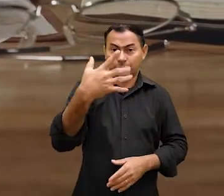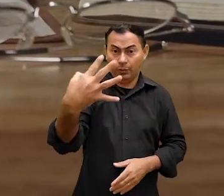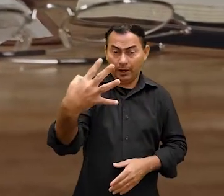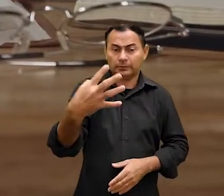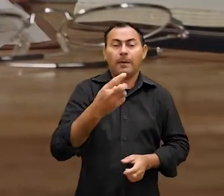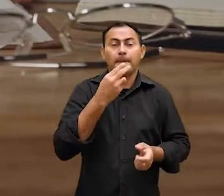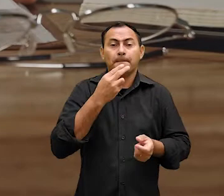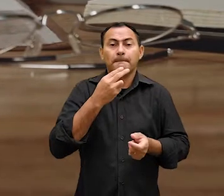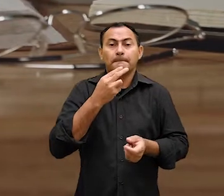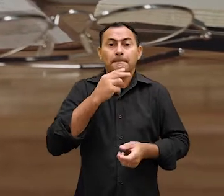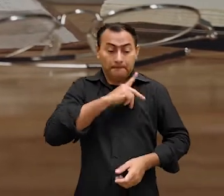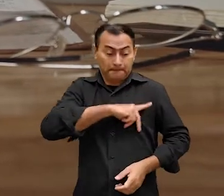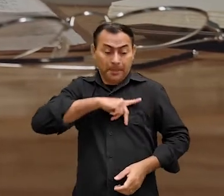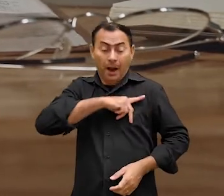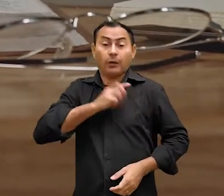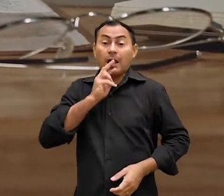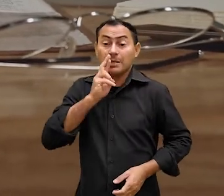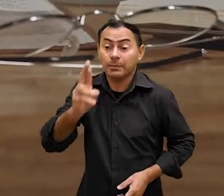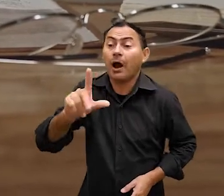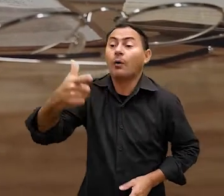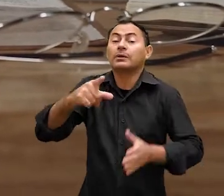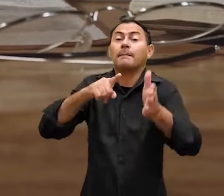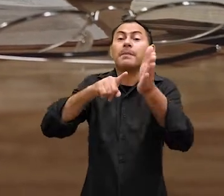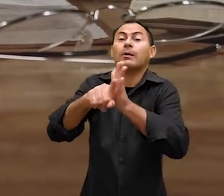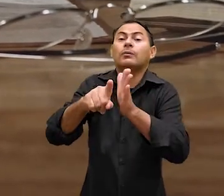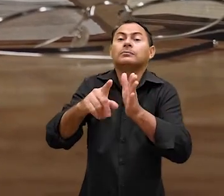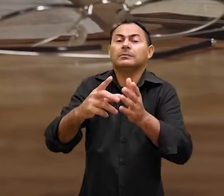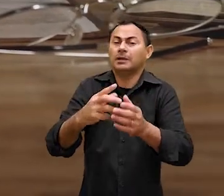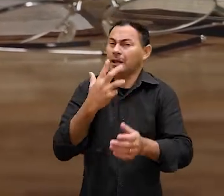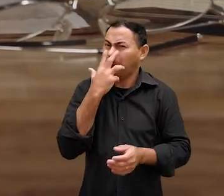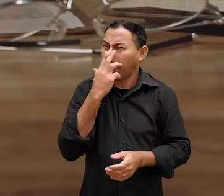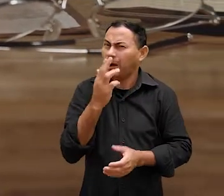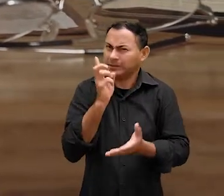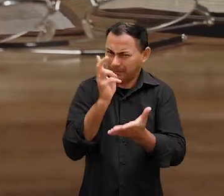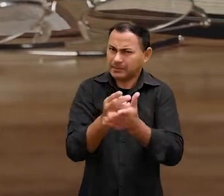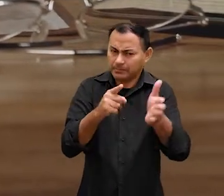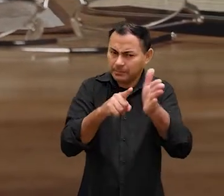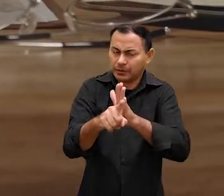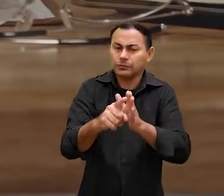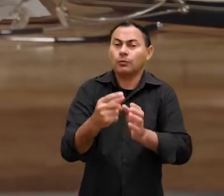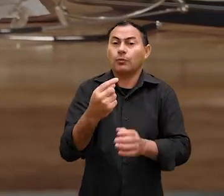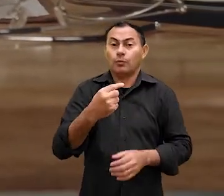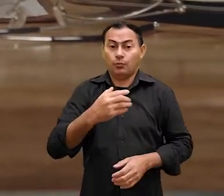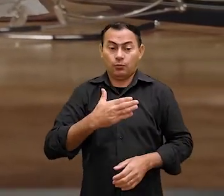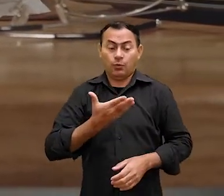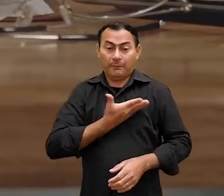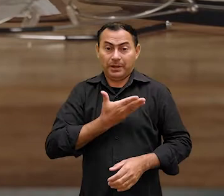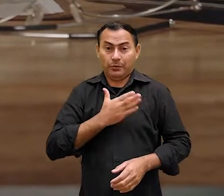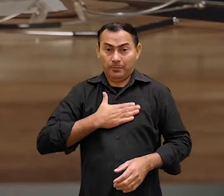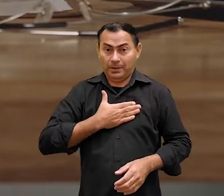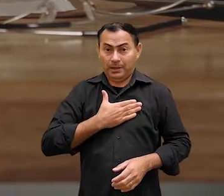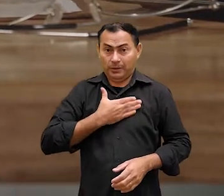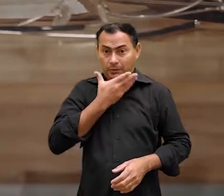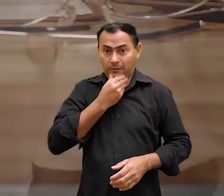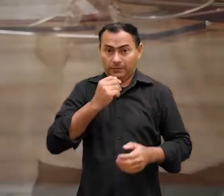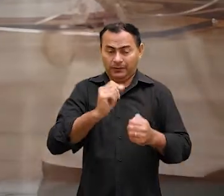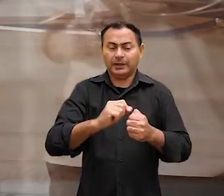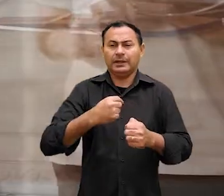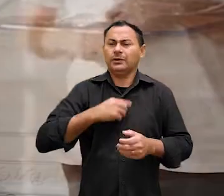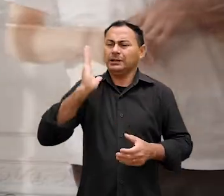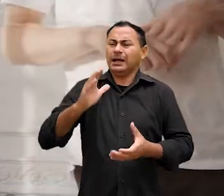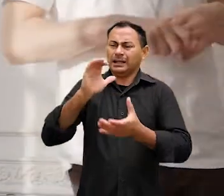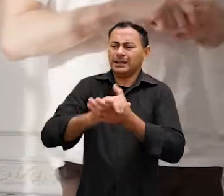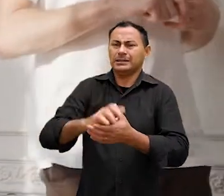24, Paulo responde a uma outra pergunta. Acho que é a mesma pergunta que um amigo meu fez. Já fui casado